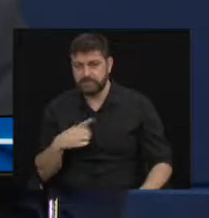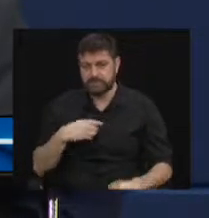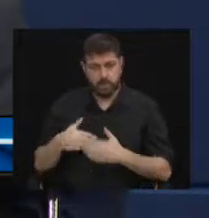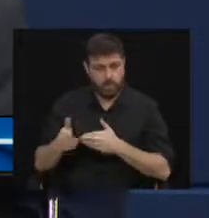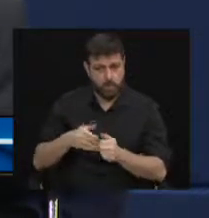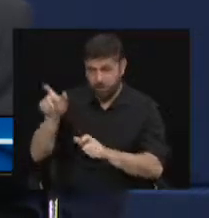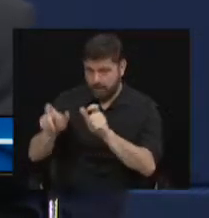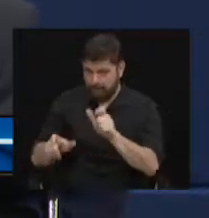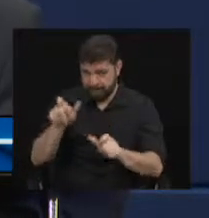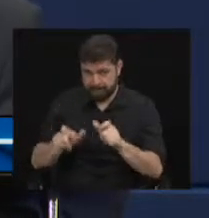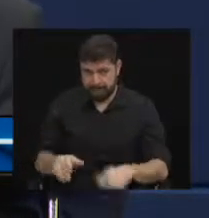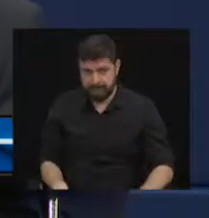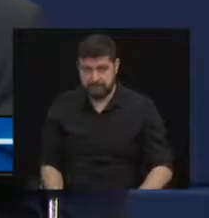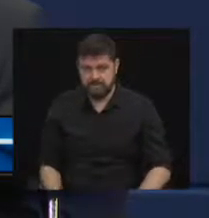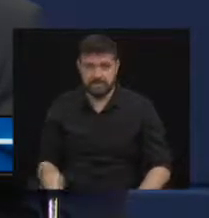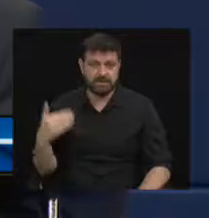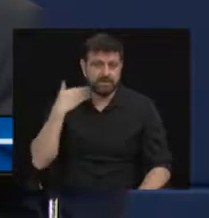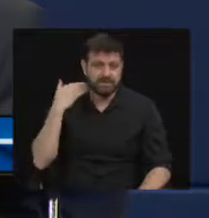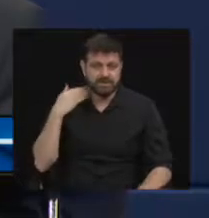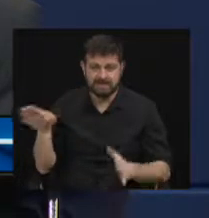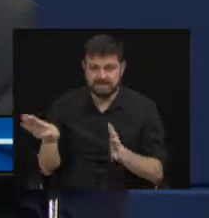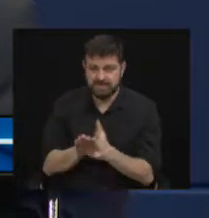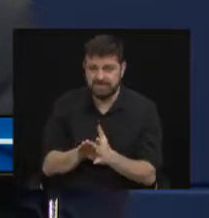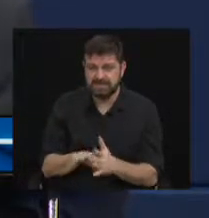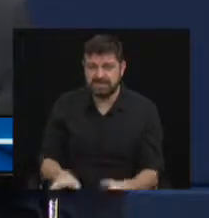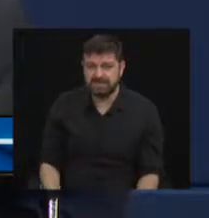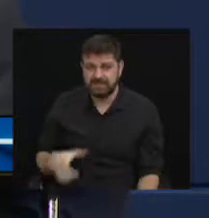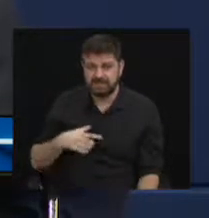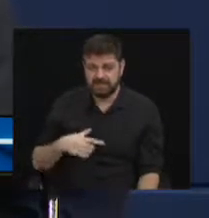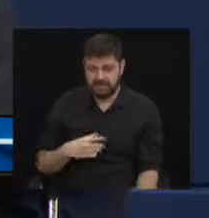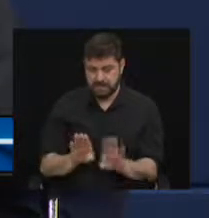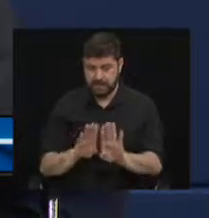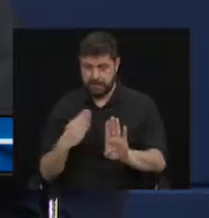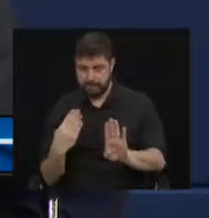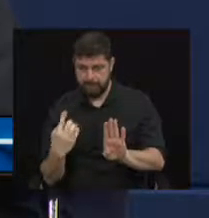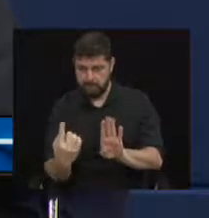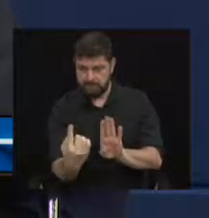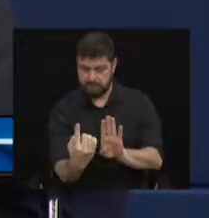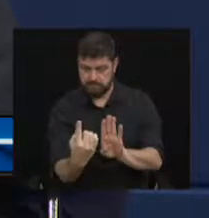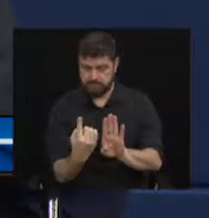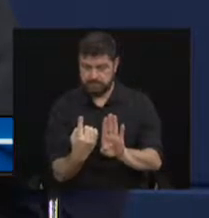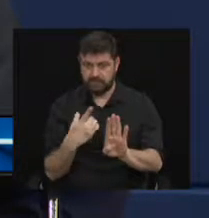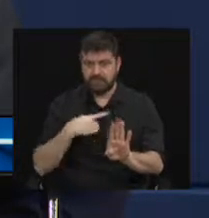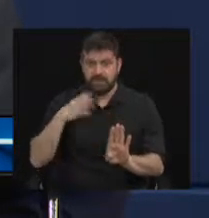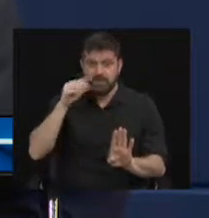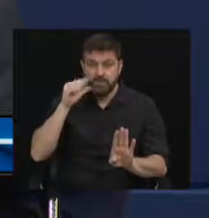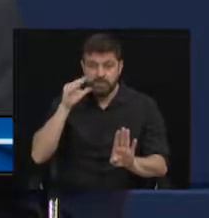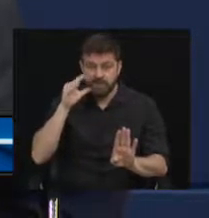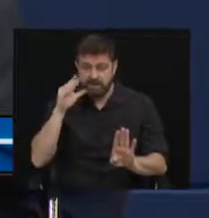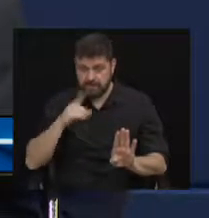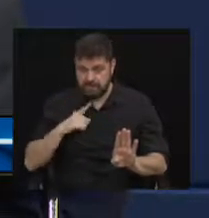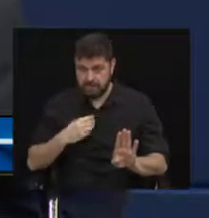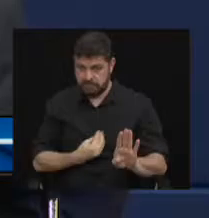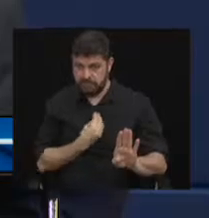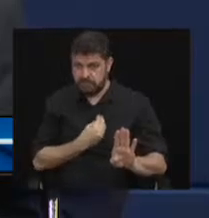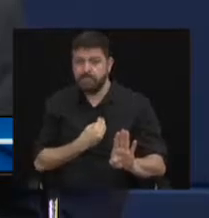propondo aqui, já na segunda discussão, a legalidade foi votada na semana passada, no sentido de que os bancos também